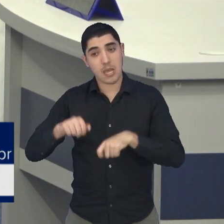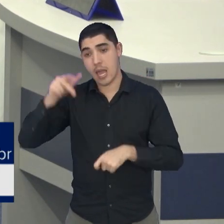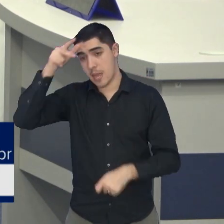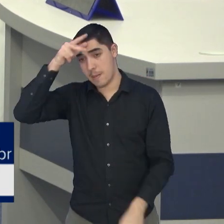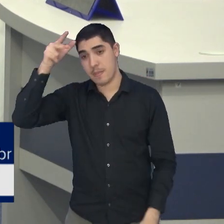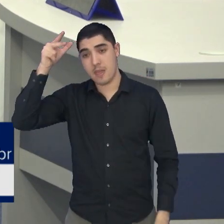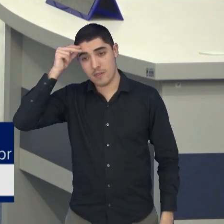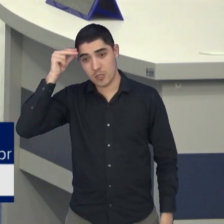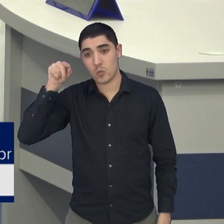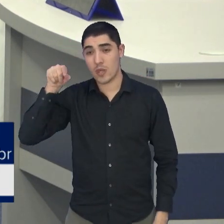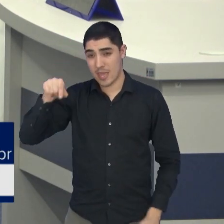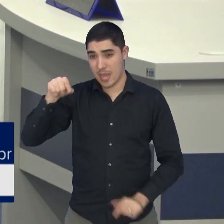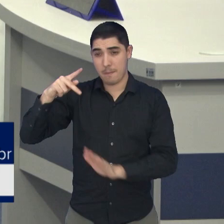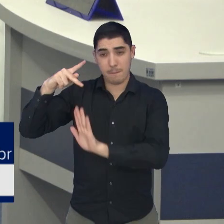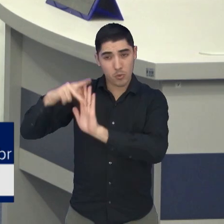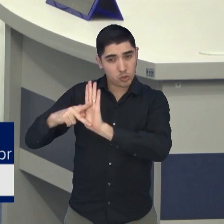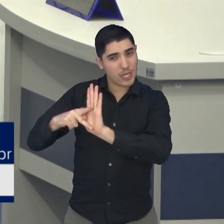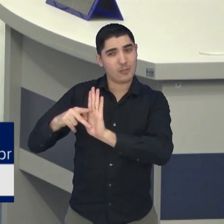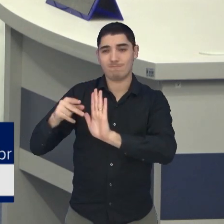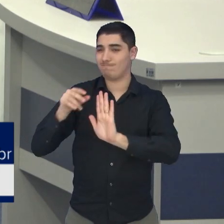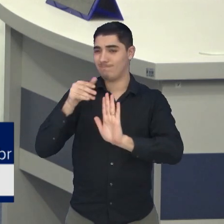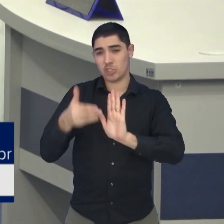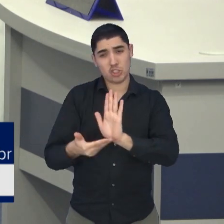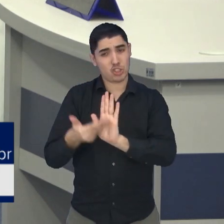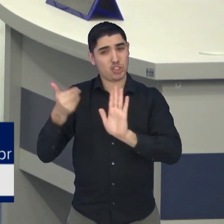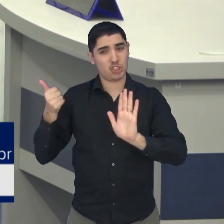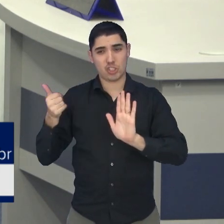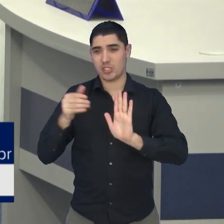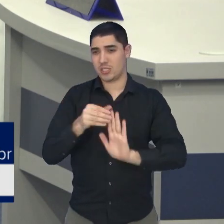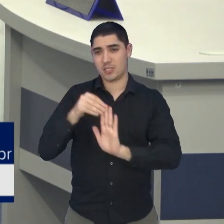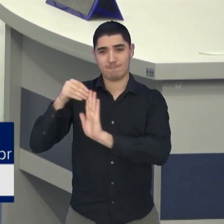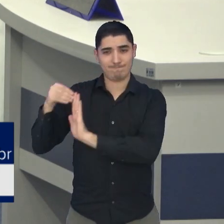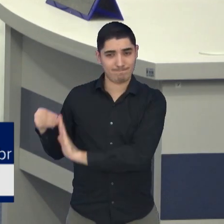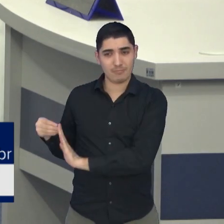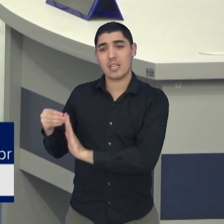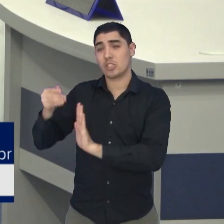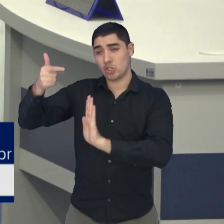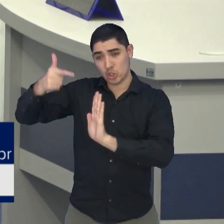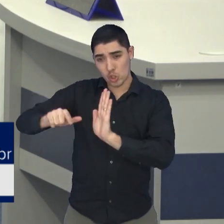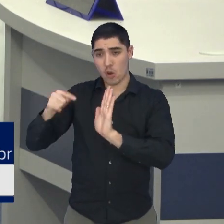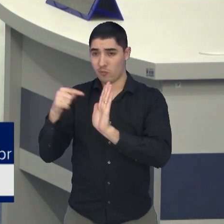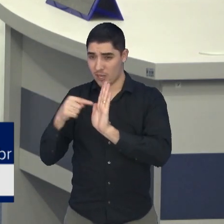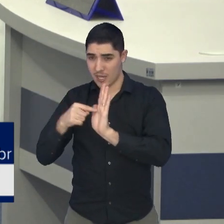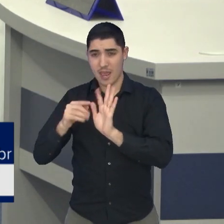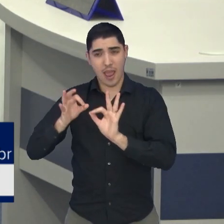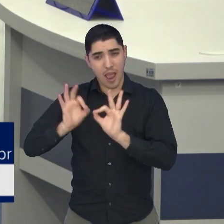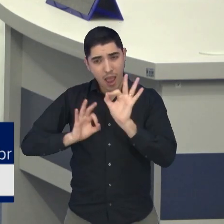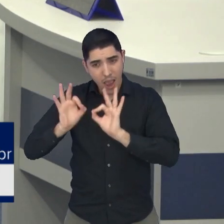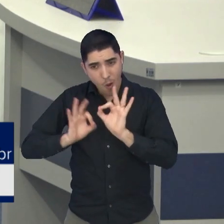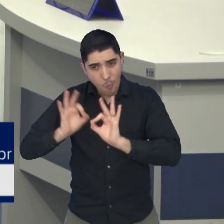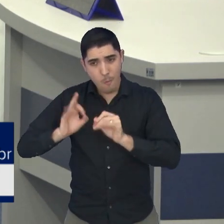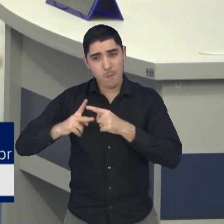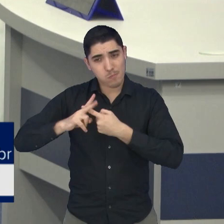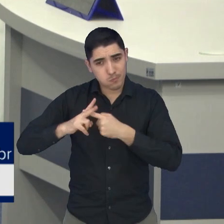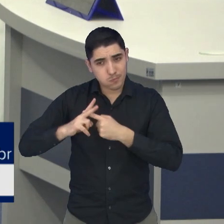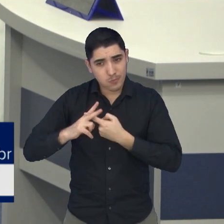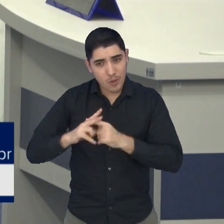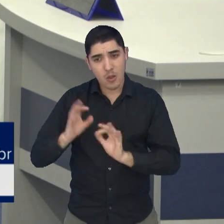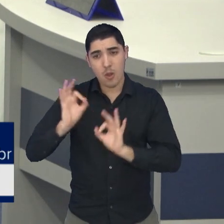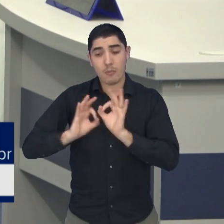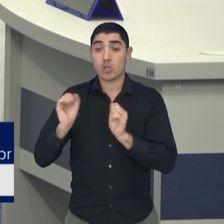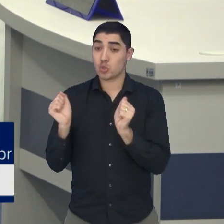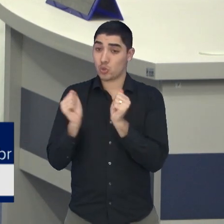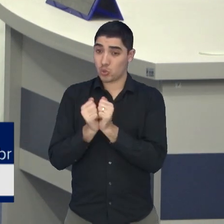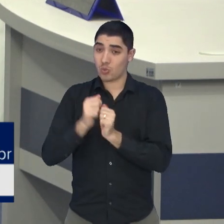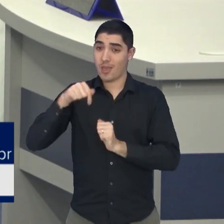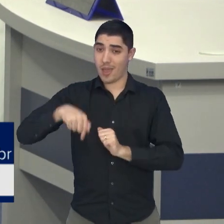a prefeitura deveria retirar esse projeto e rediscutir esse projeto, inclusive com a nossa casa, com a